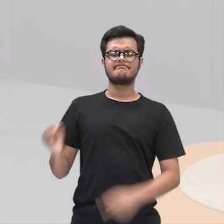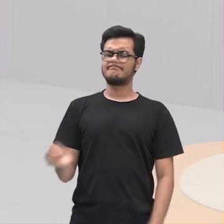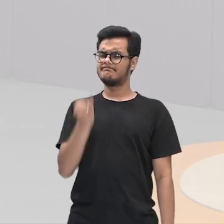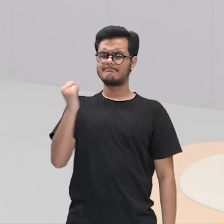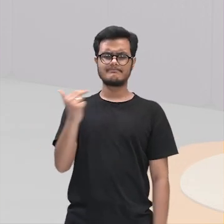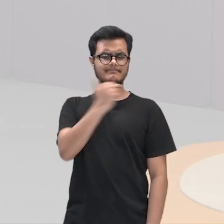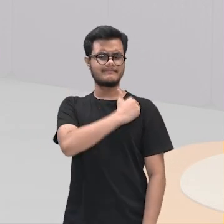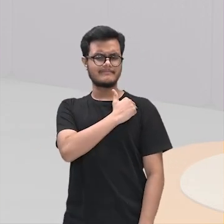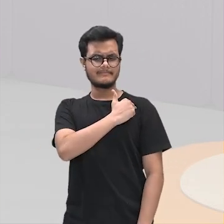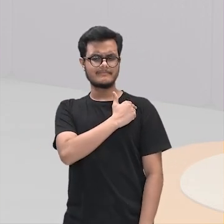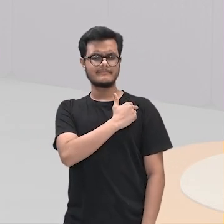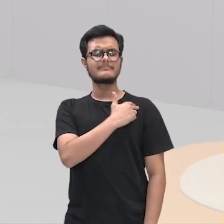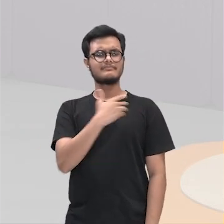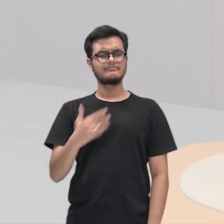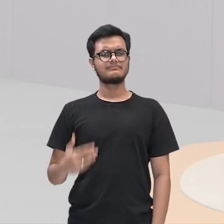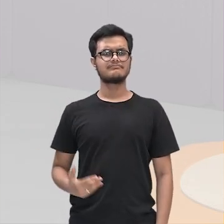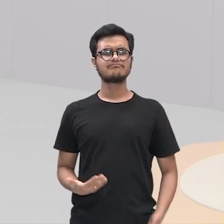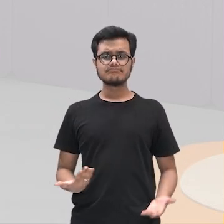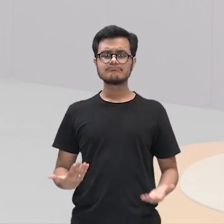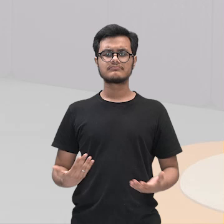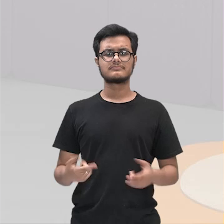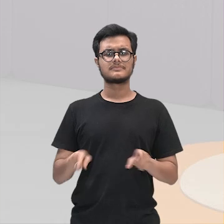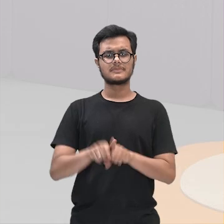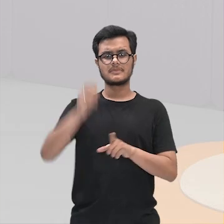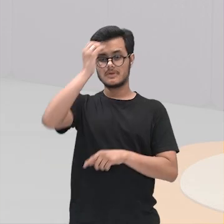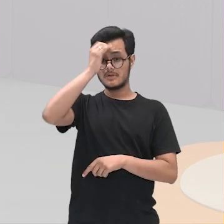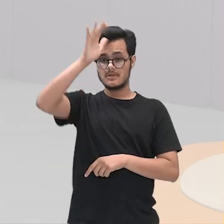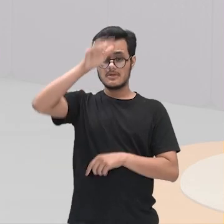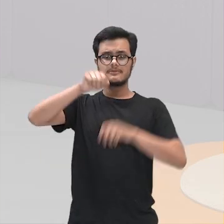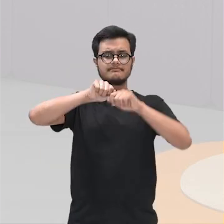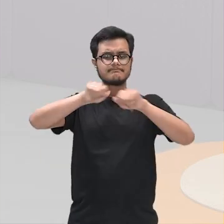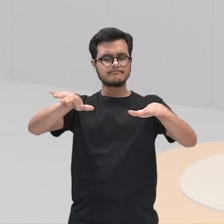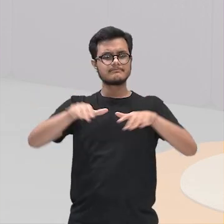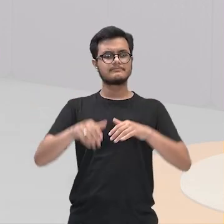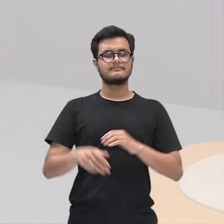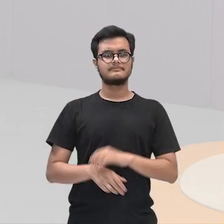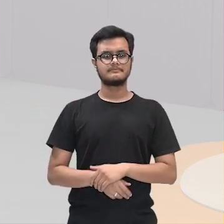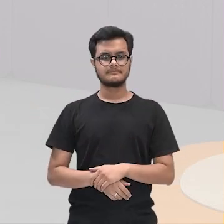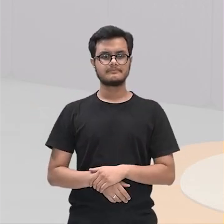na preservação e transmissão do conhecimento das antiguidades clássicas.